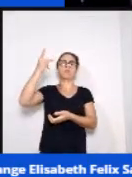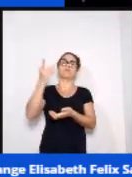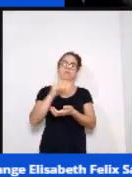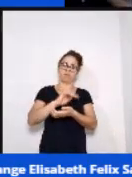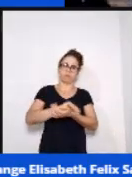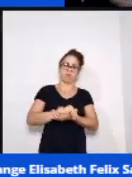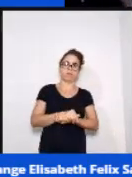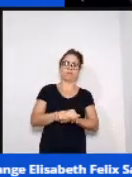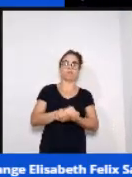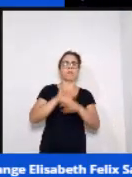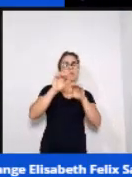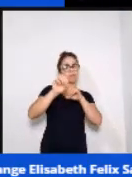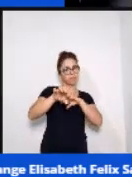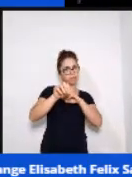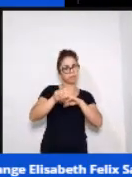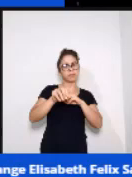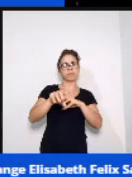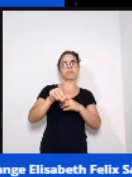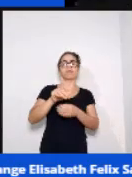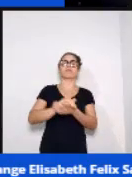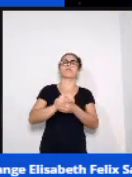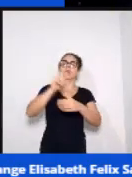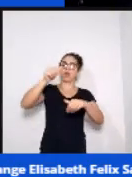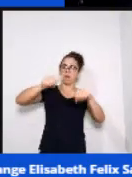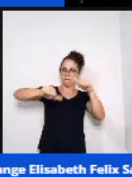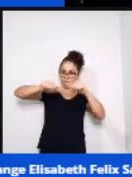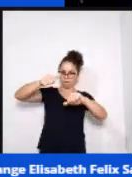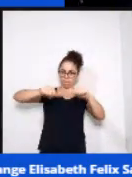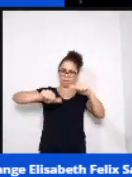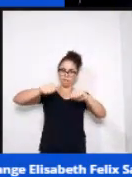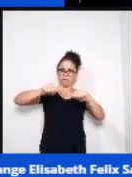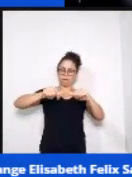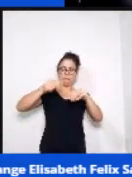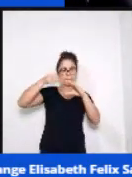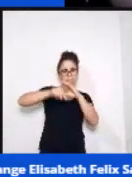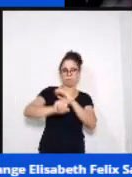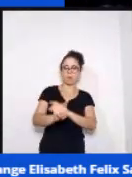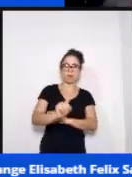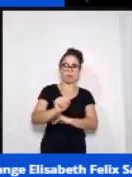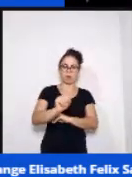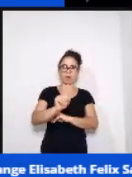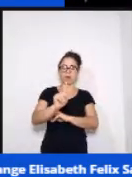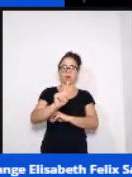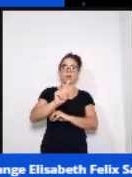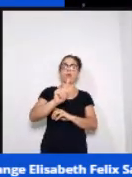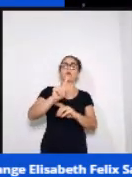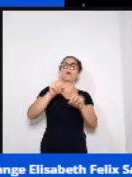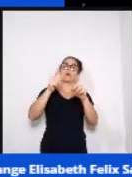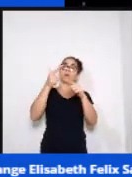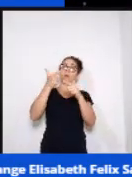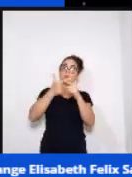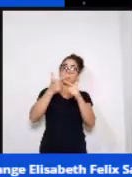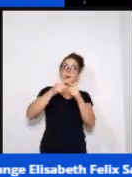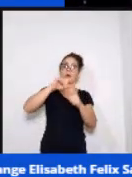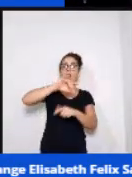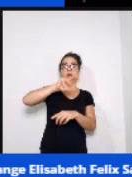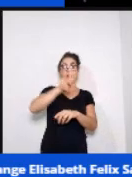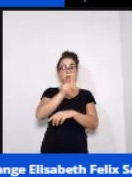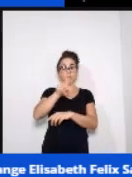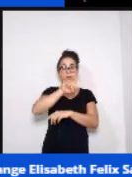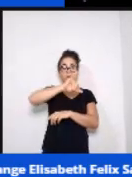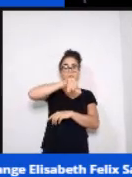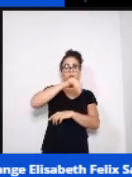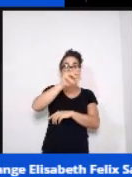assunto, não, né, sobre avaliações, até porque a professora Jaqueline irá se apresentar e